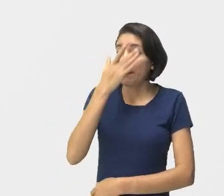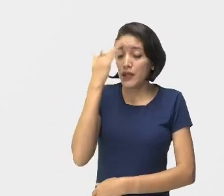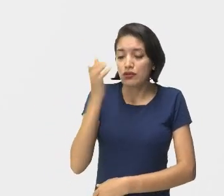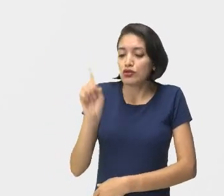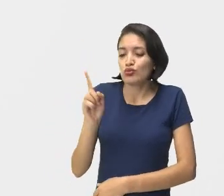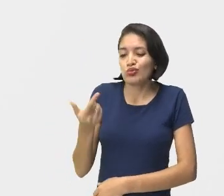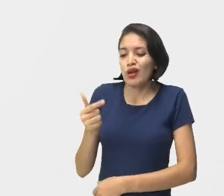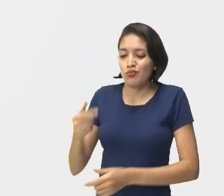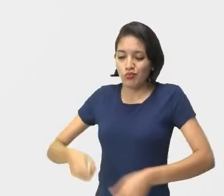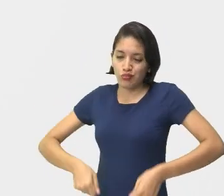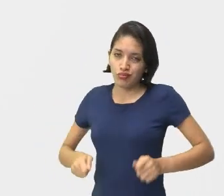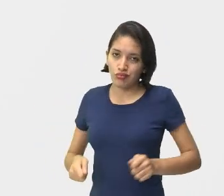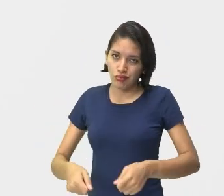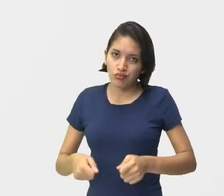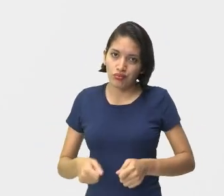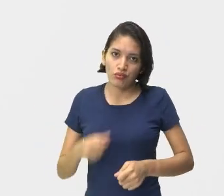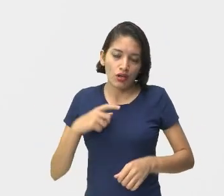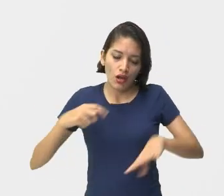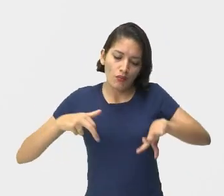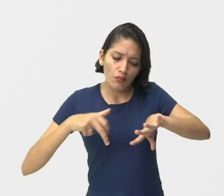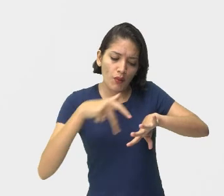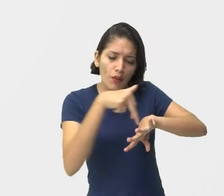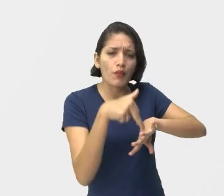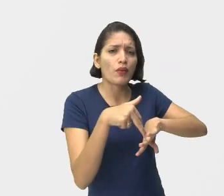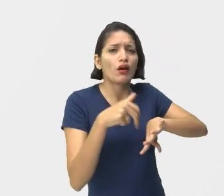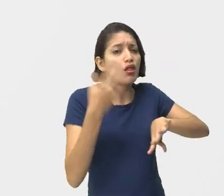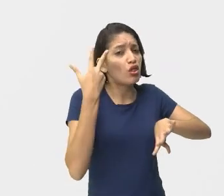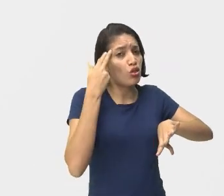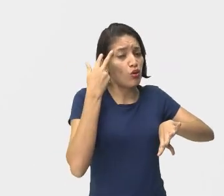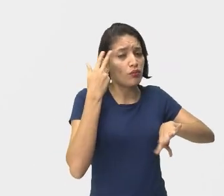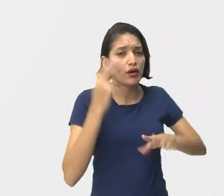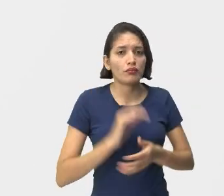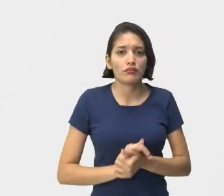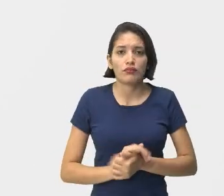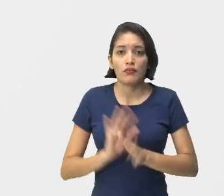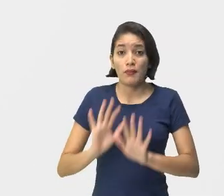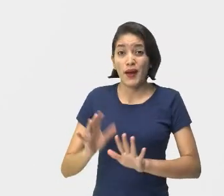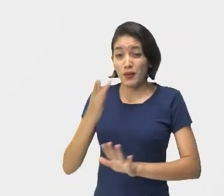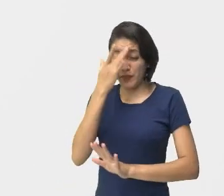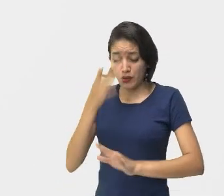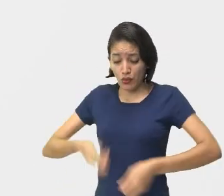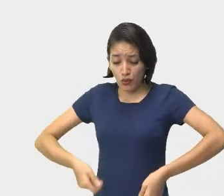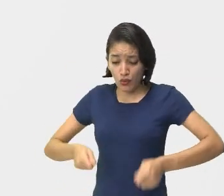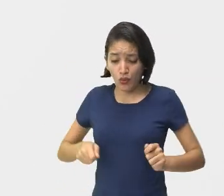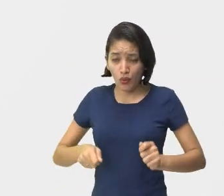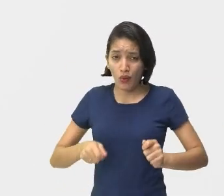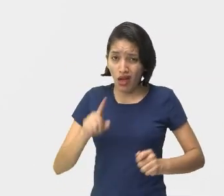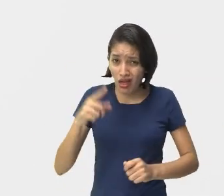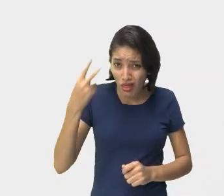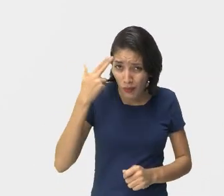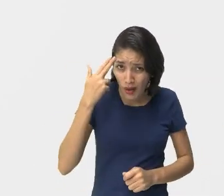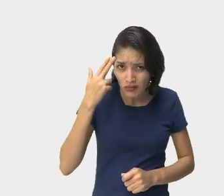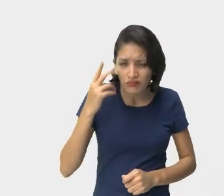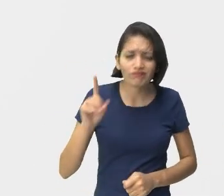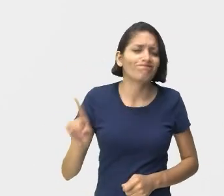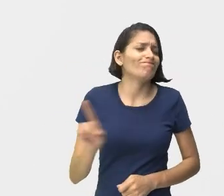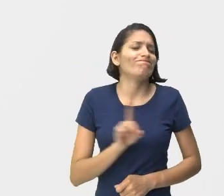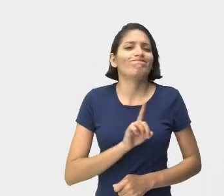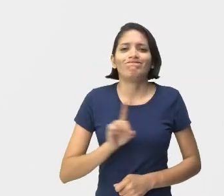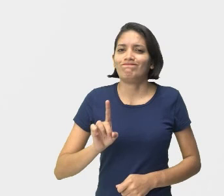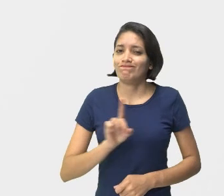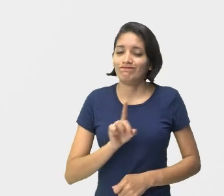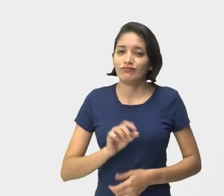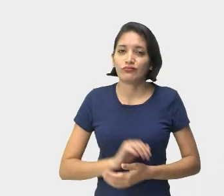cadeirante. Subir escada é normal. Mas para quem é cadeirante, isso não é normal,